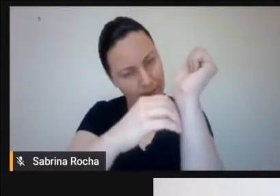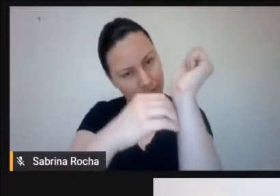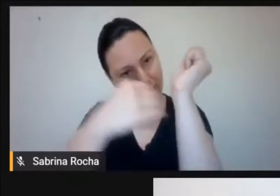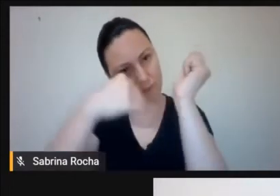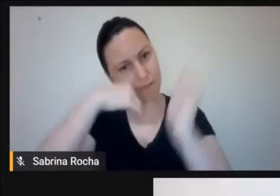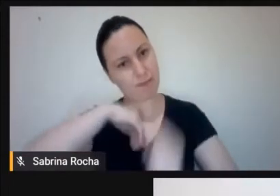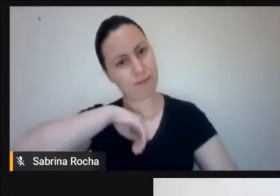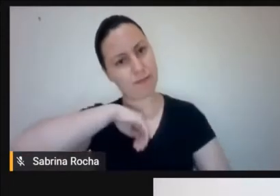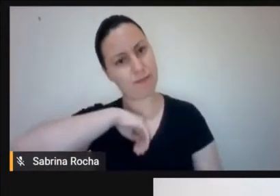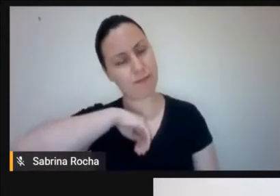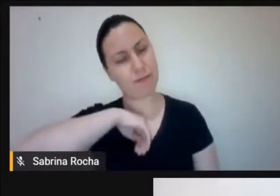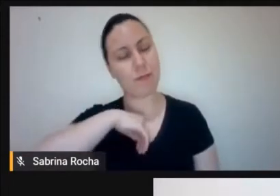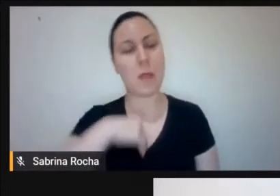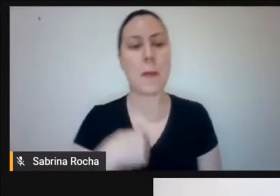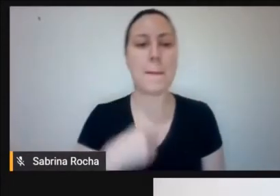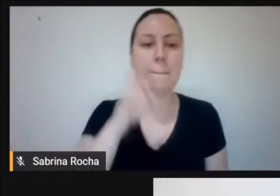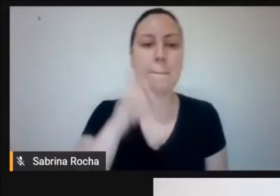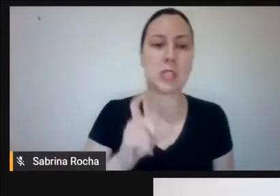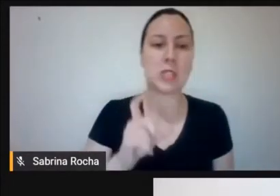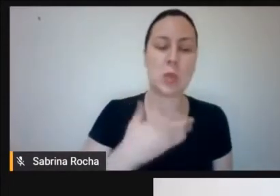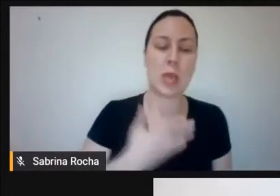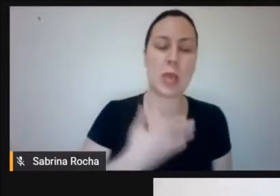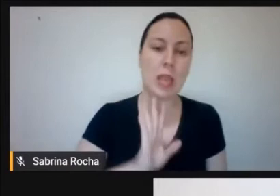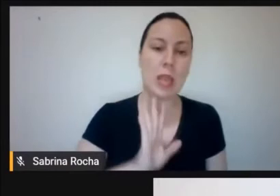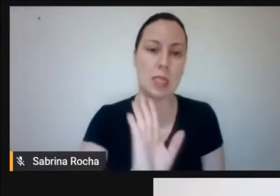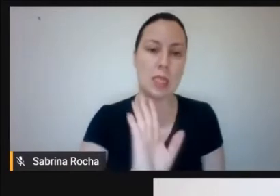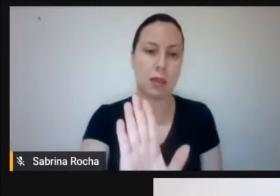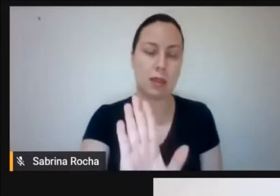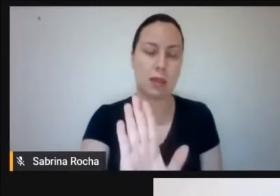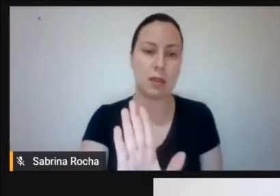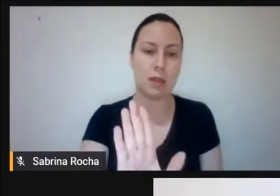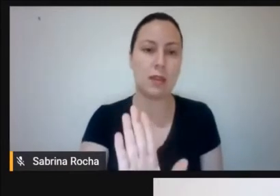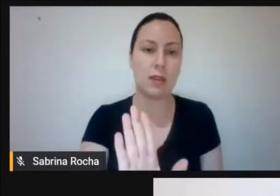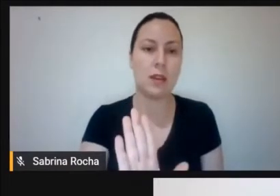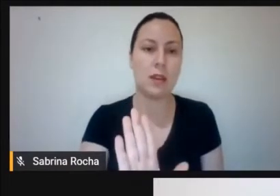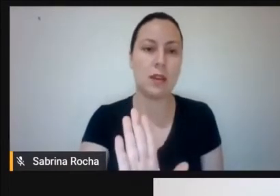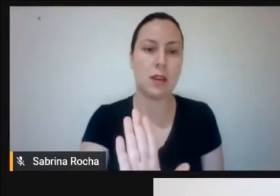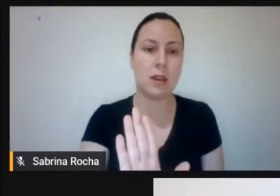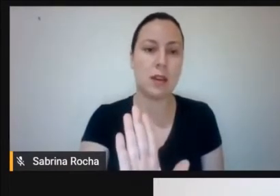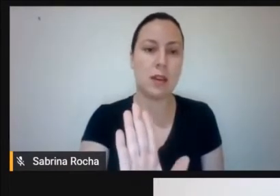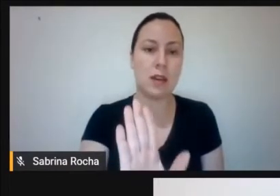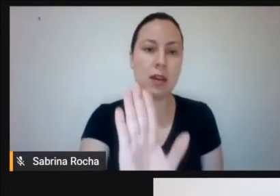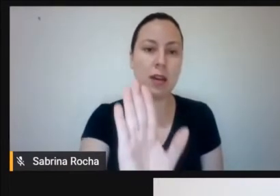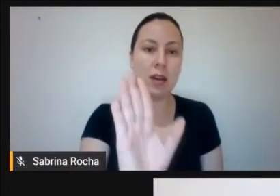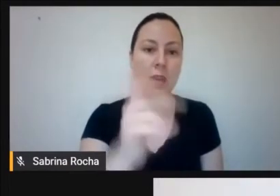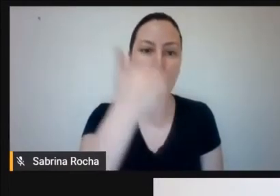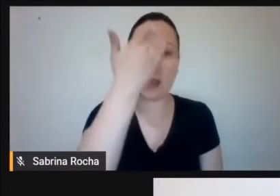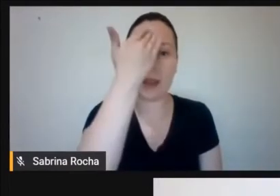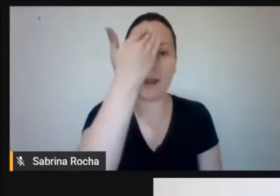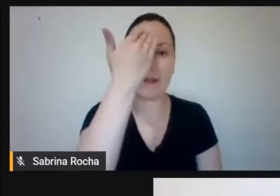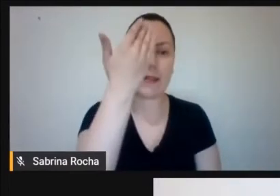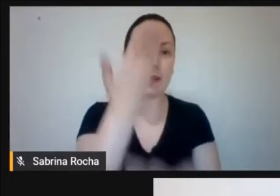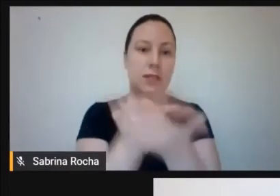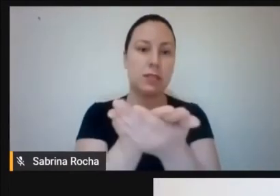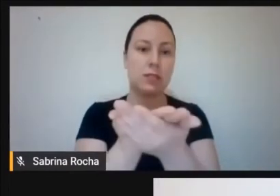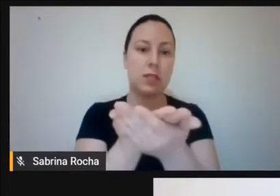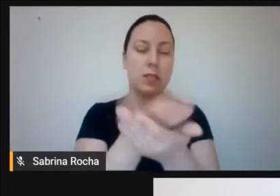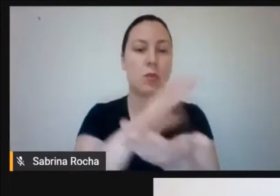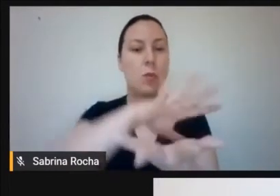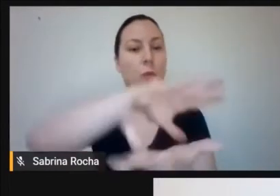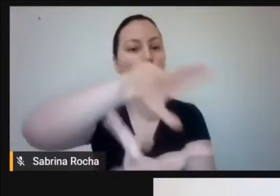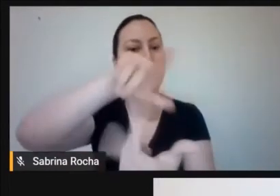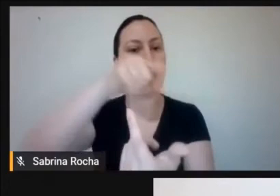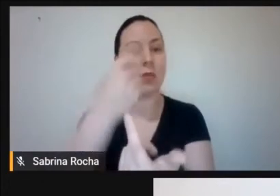viveram experiências de negação, no sentido de acreditar que o mundo não é um